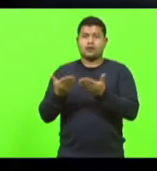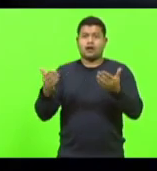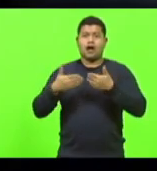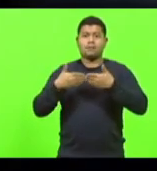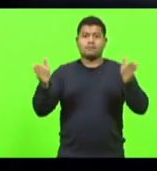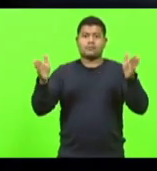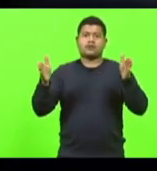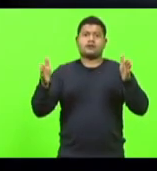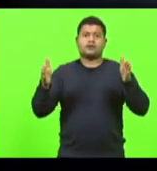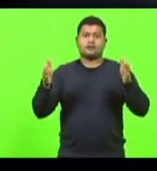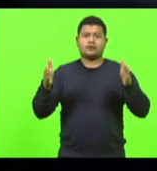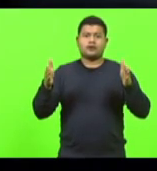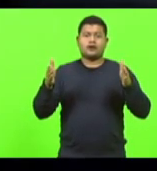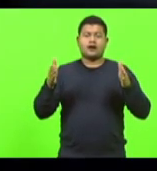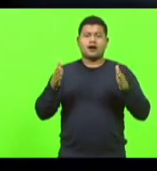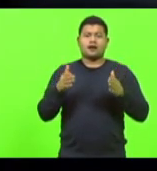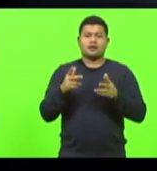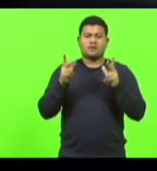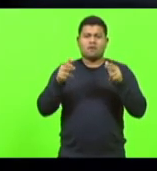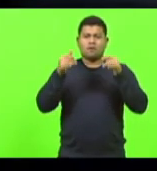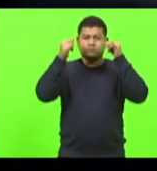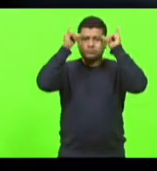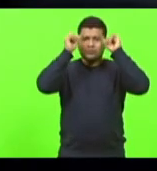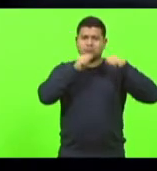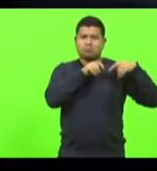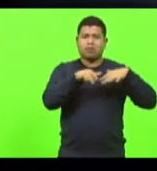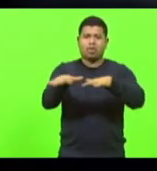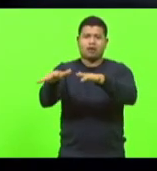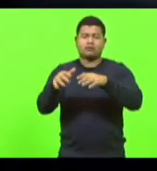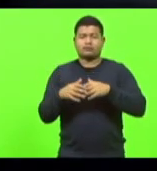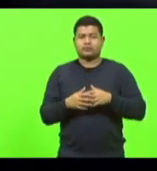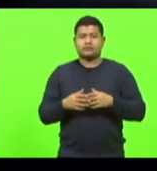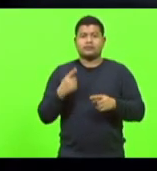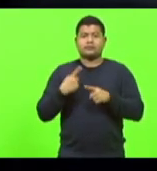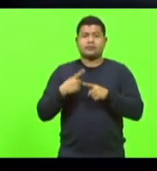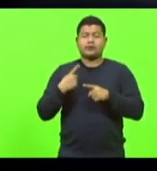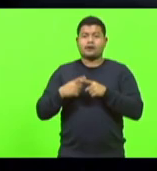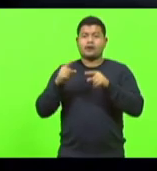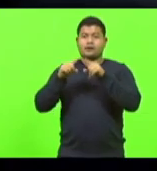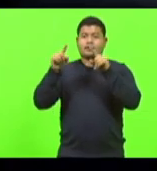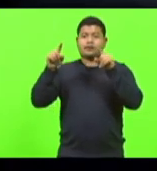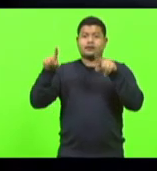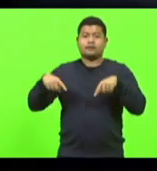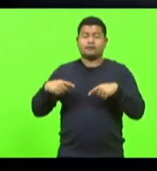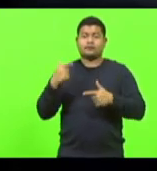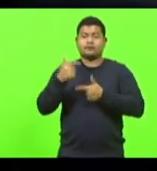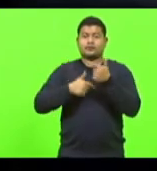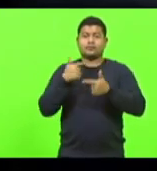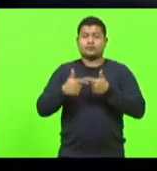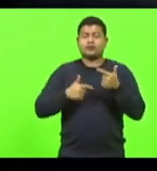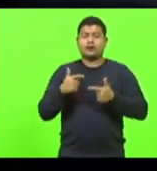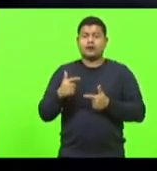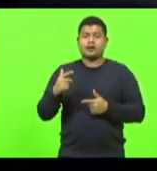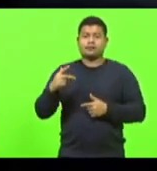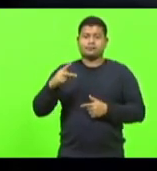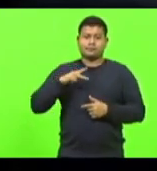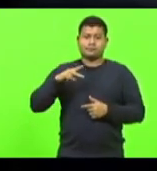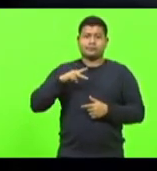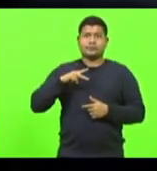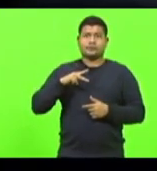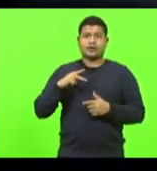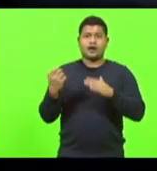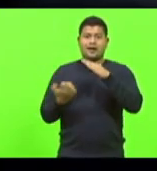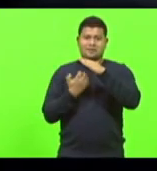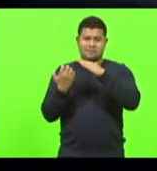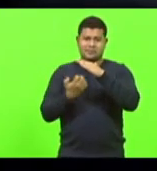porteira eu quero me referir aos servidores da iniciativa privada que se a gente deixar abrir a porteira agora